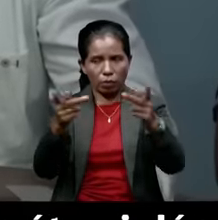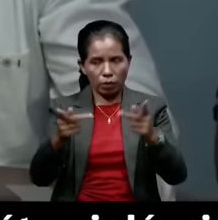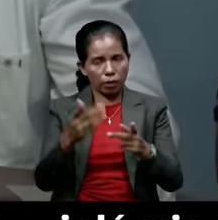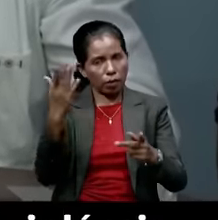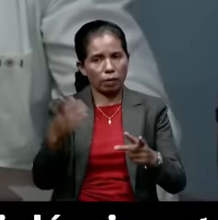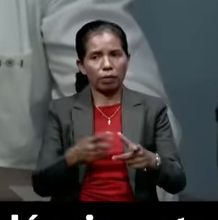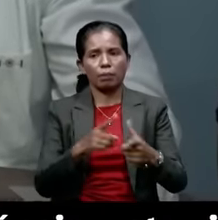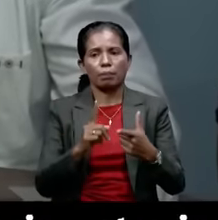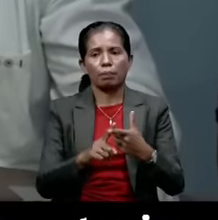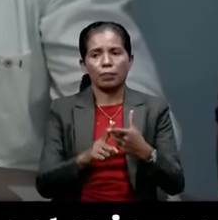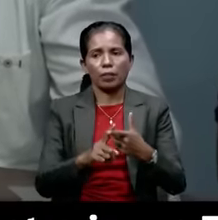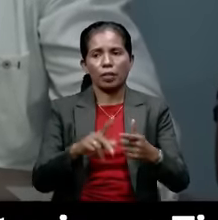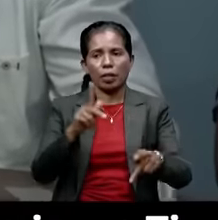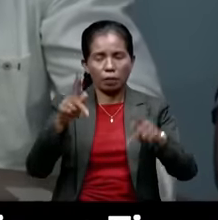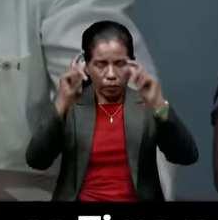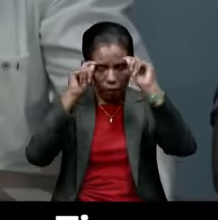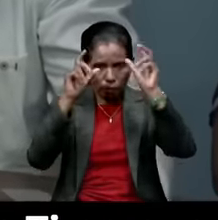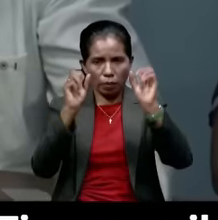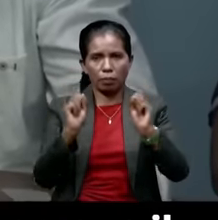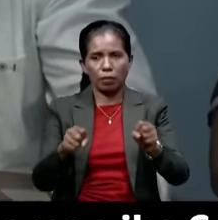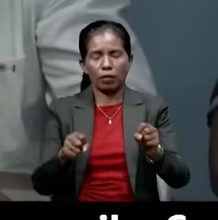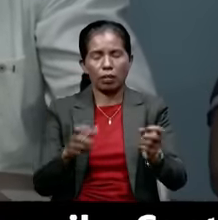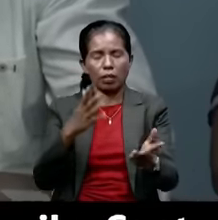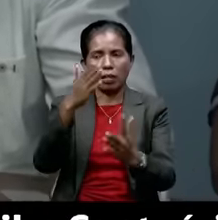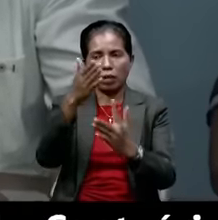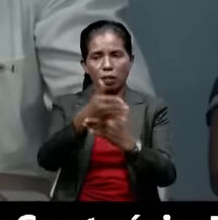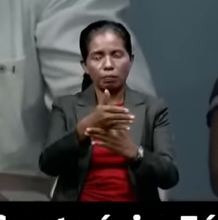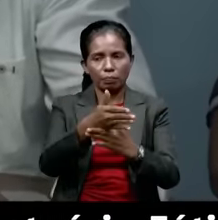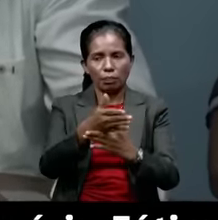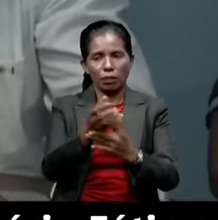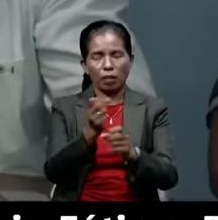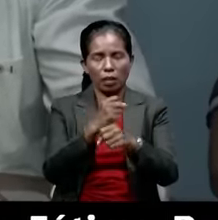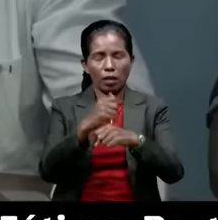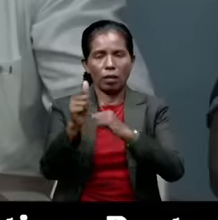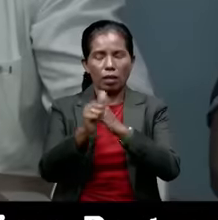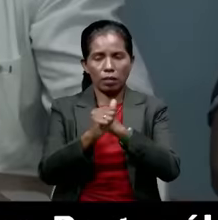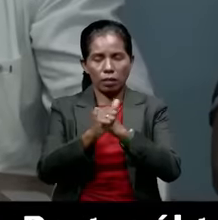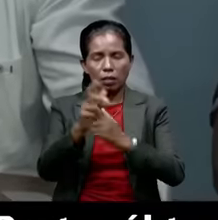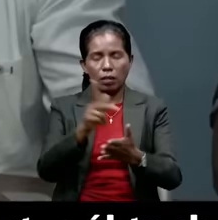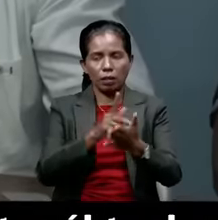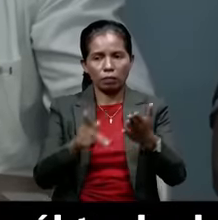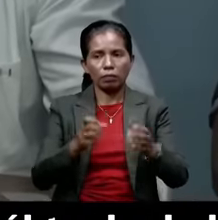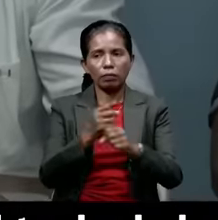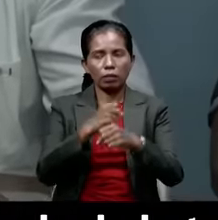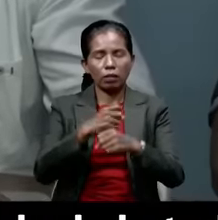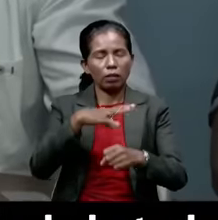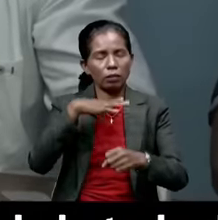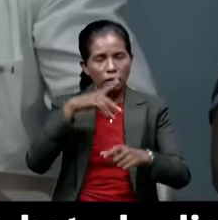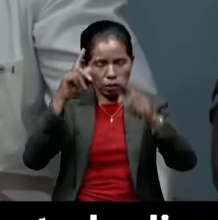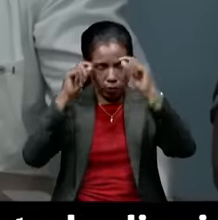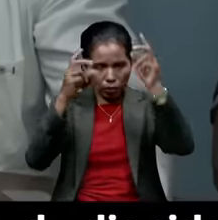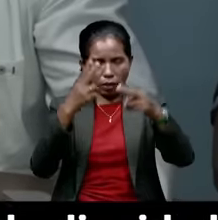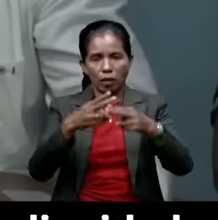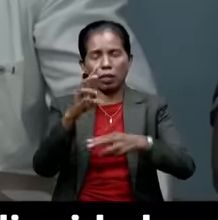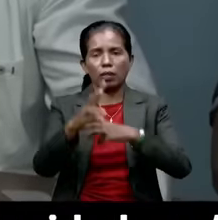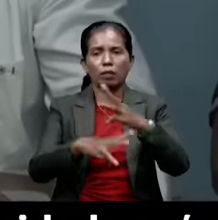vê que Timor-Leste consegue ultrapassar a ação criminosa para a fora de Timor e mundo. E também,